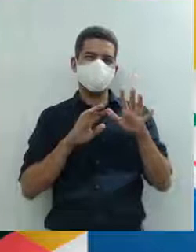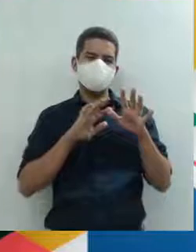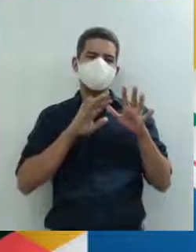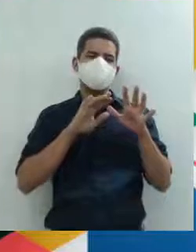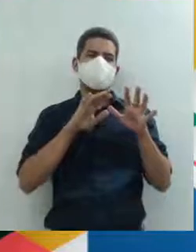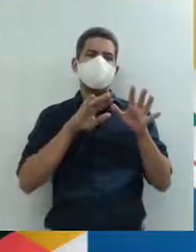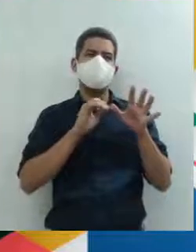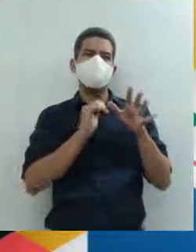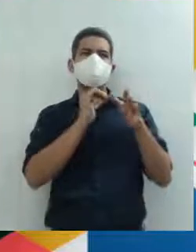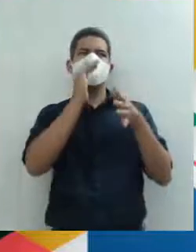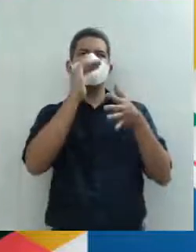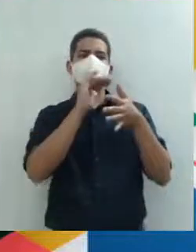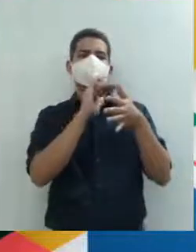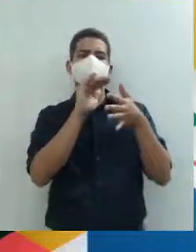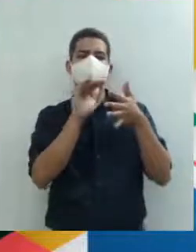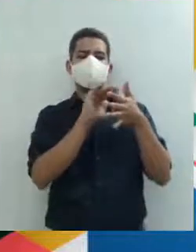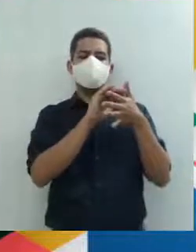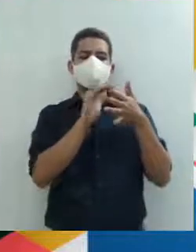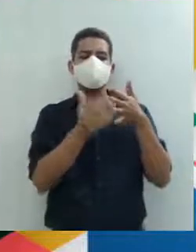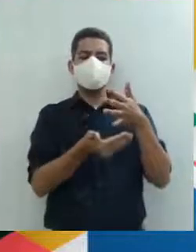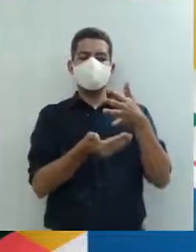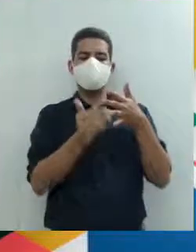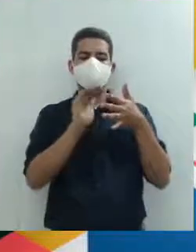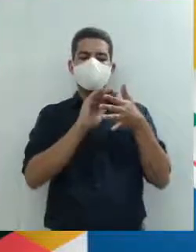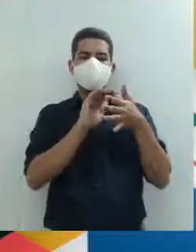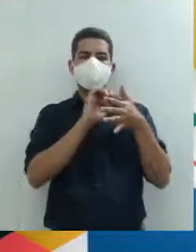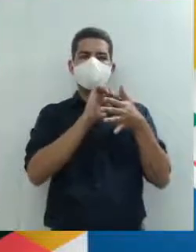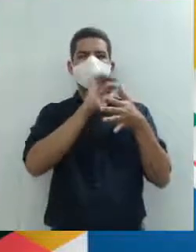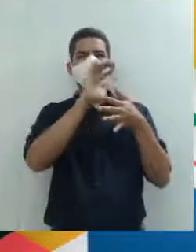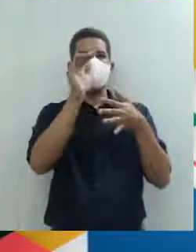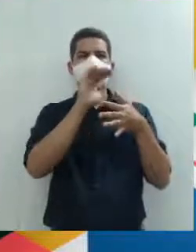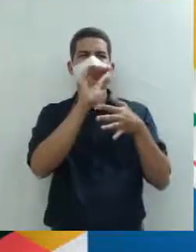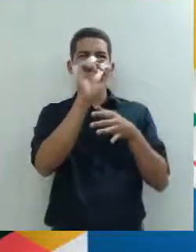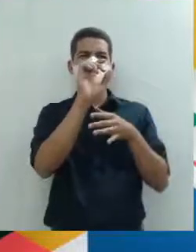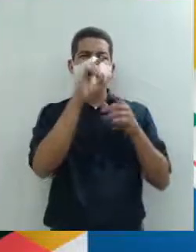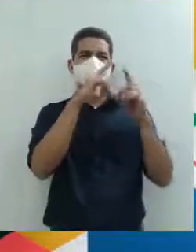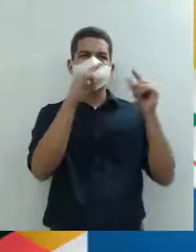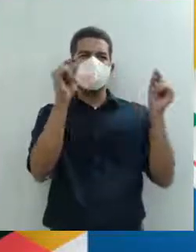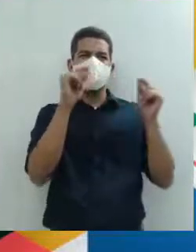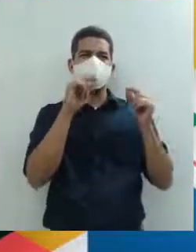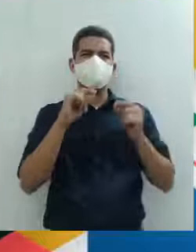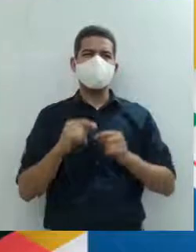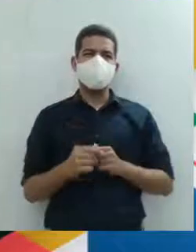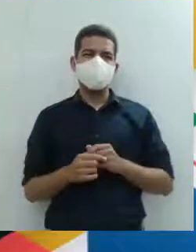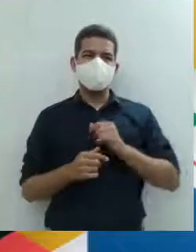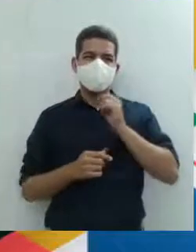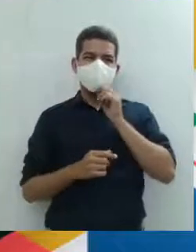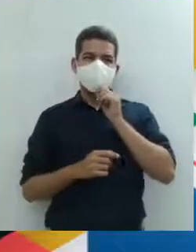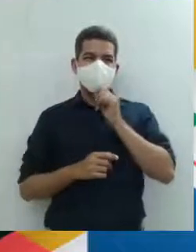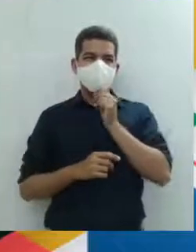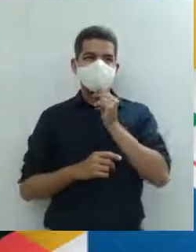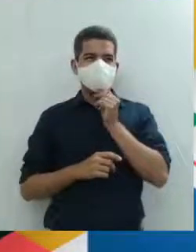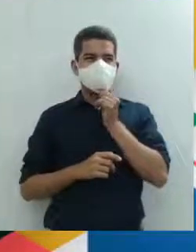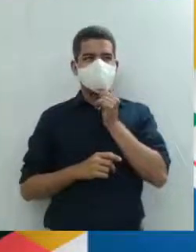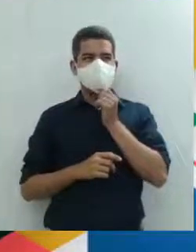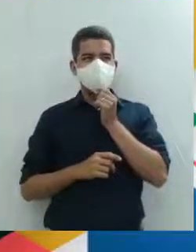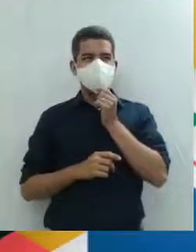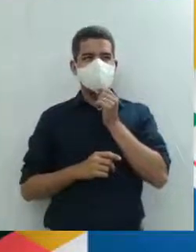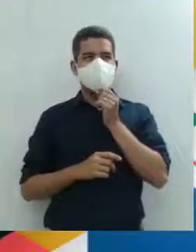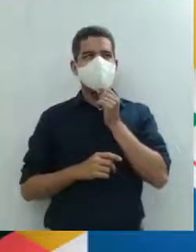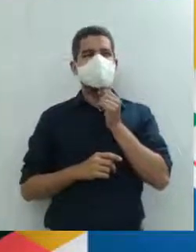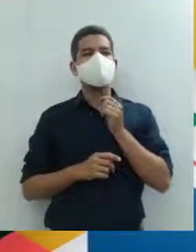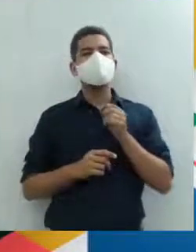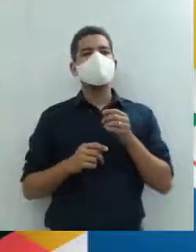ali onde a gente diz que está na órbita da Terra, onde a Lua fica, onde os satélites ficam, né? Então vejam, são 6 camadas,